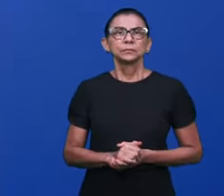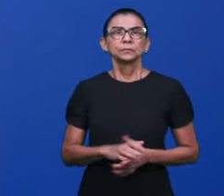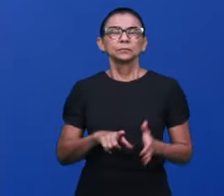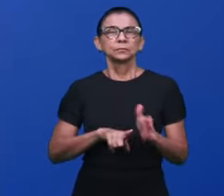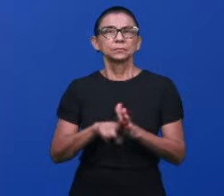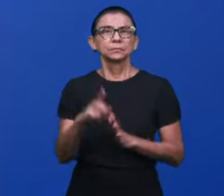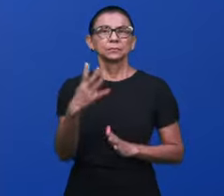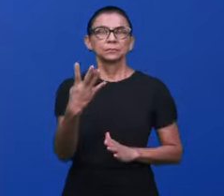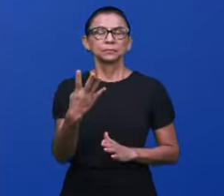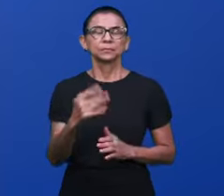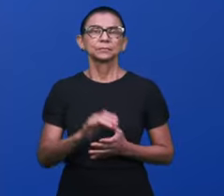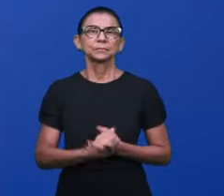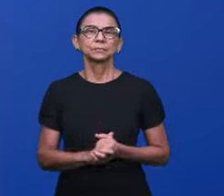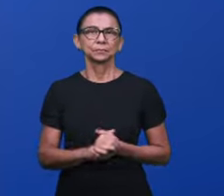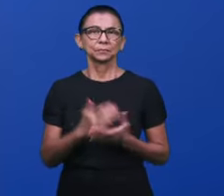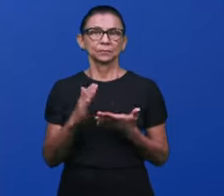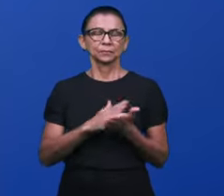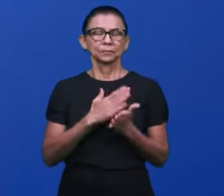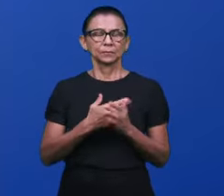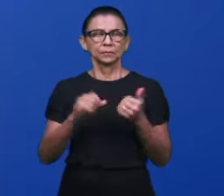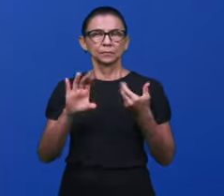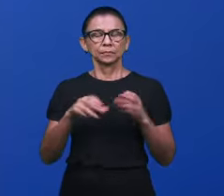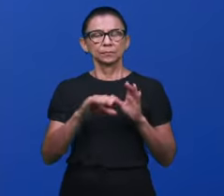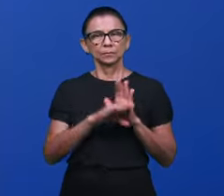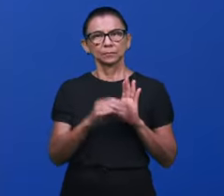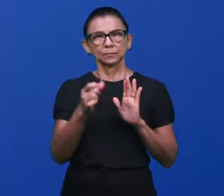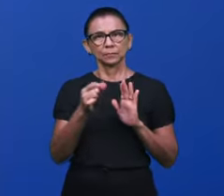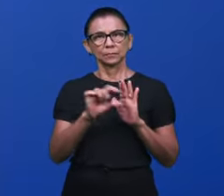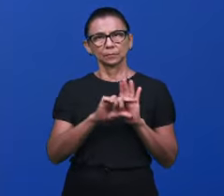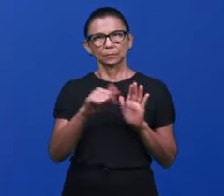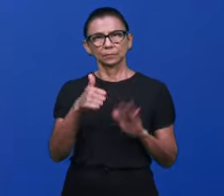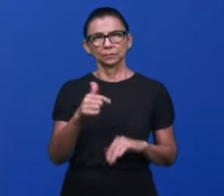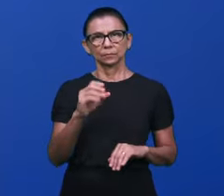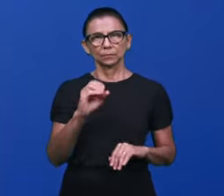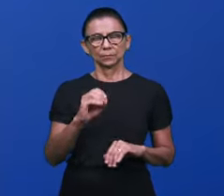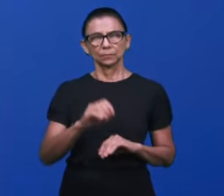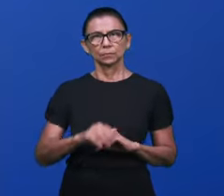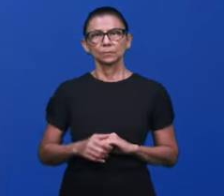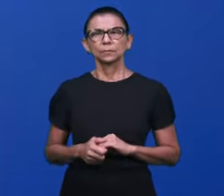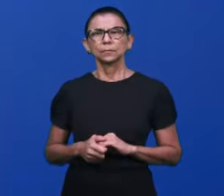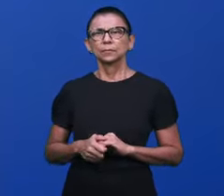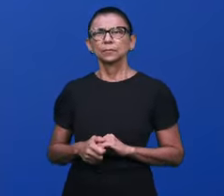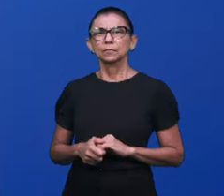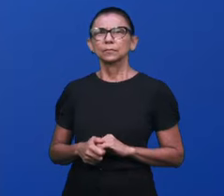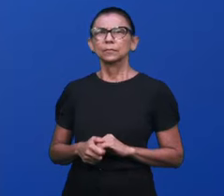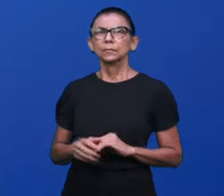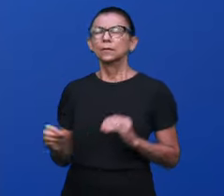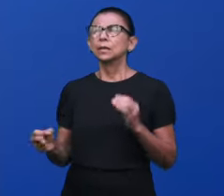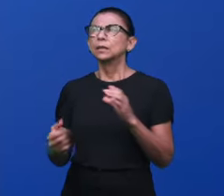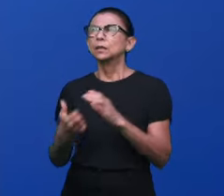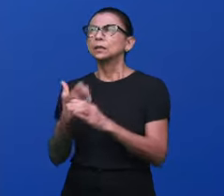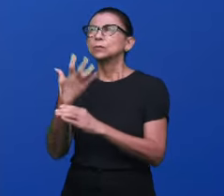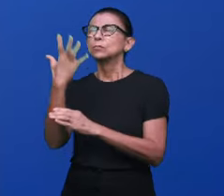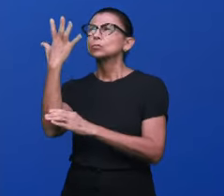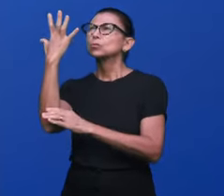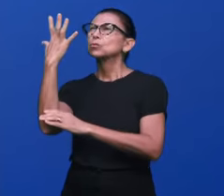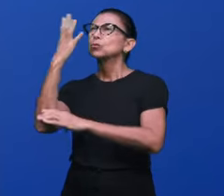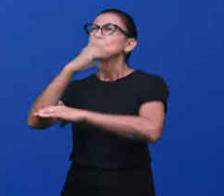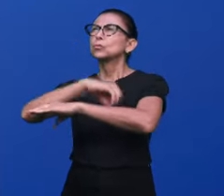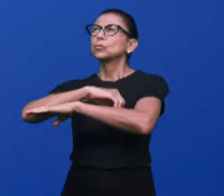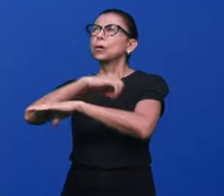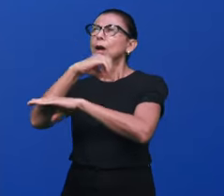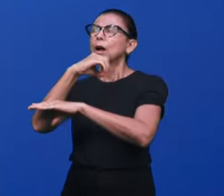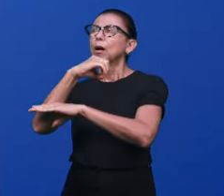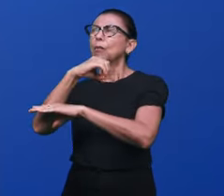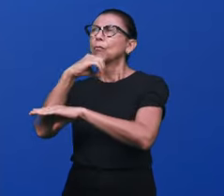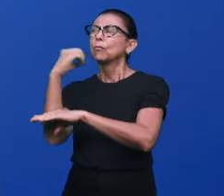vou ler o livro de Cantares, capítulo 6, versículo 10. Quem é esta que aparece como a alva do dia,